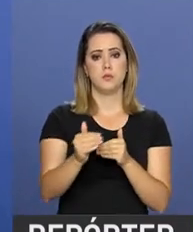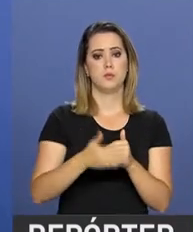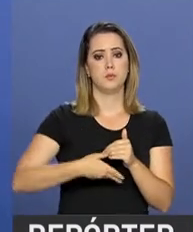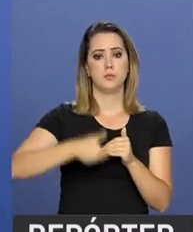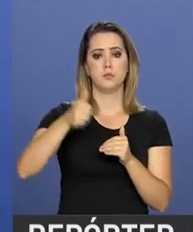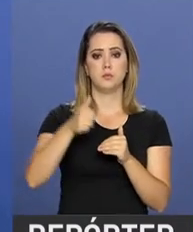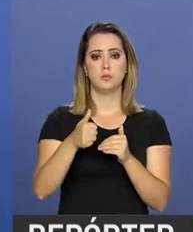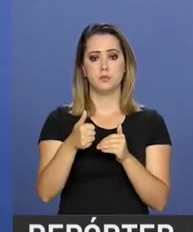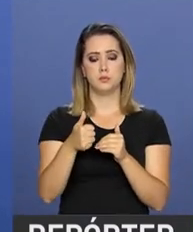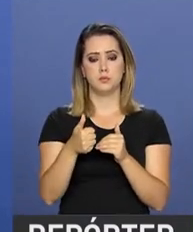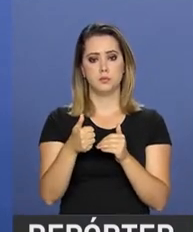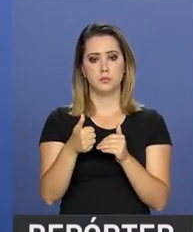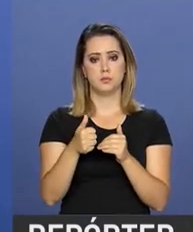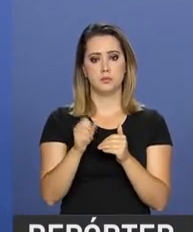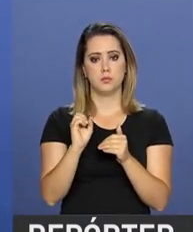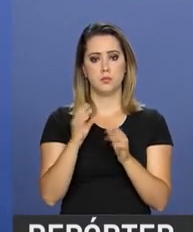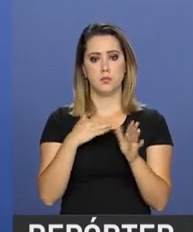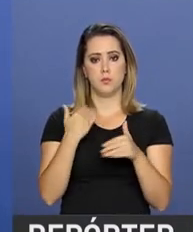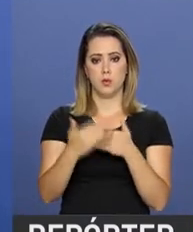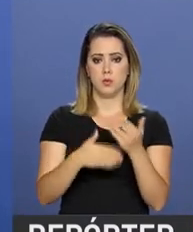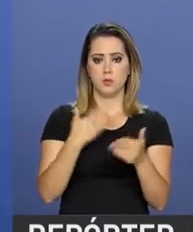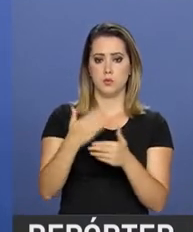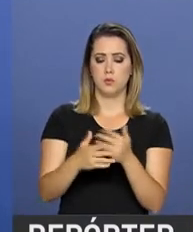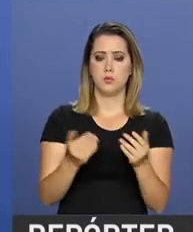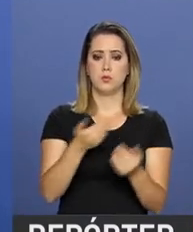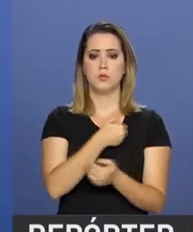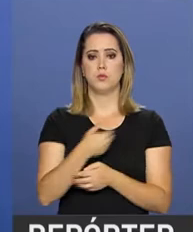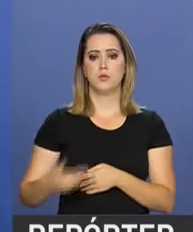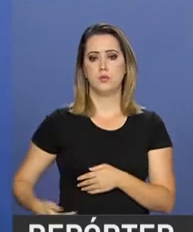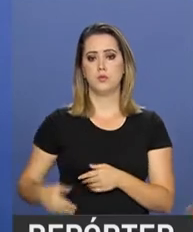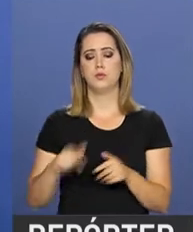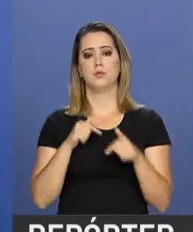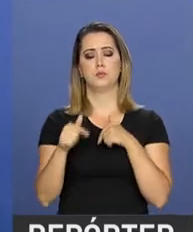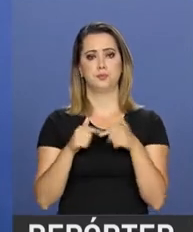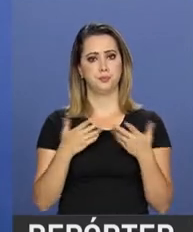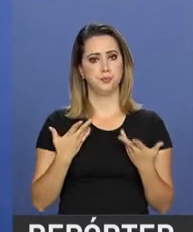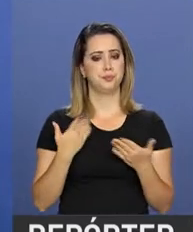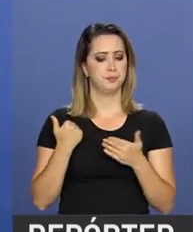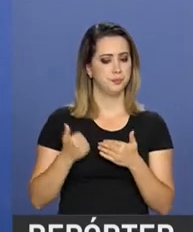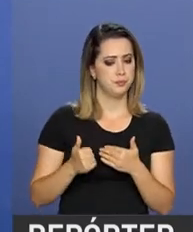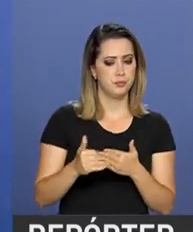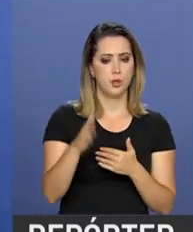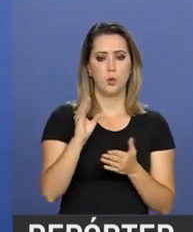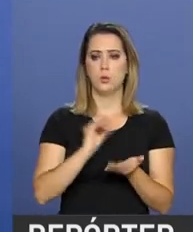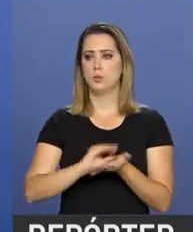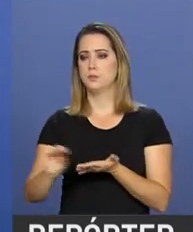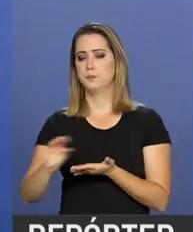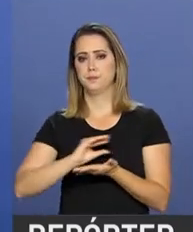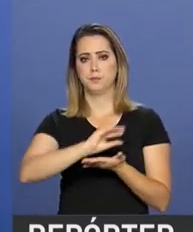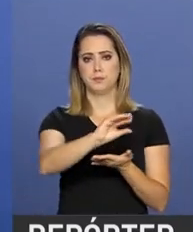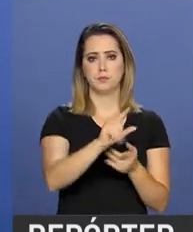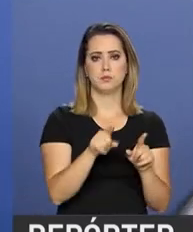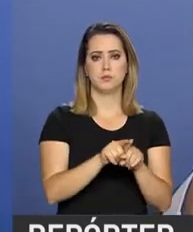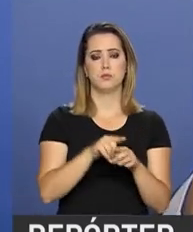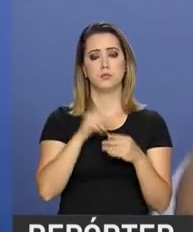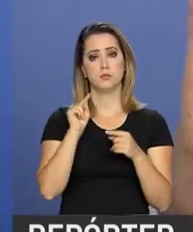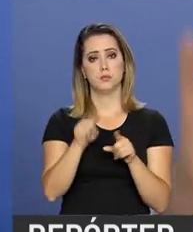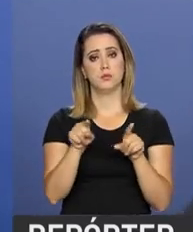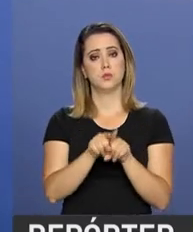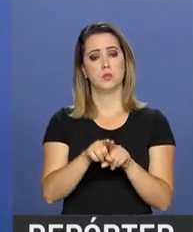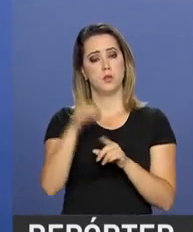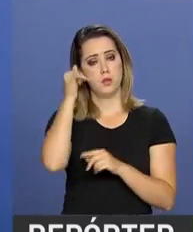foram 11 o funcionamento do governo da máquina pública continuação dos investimentos ea tetra e